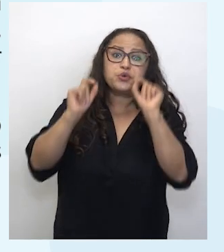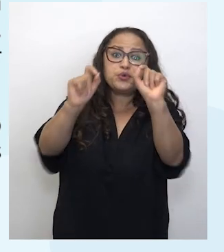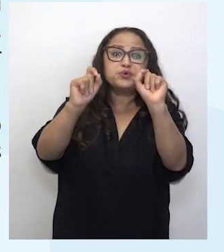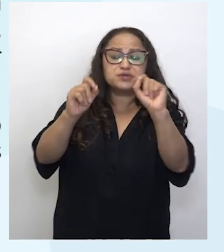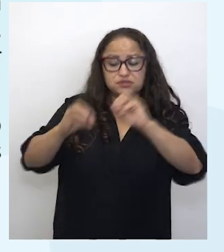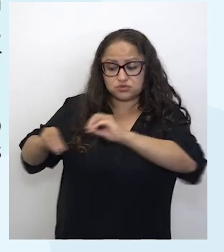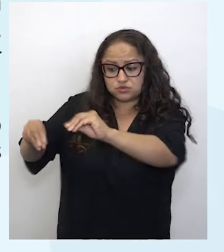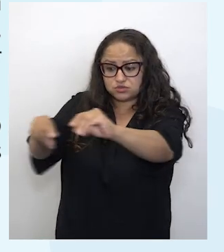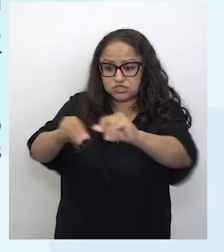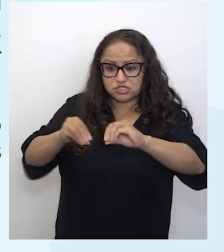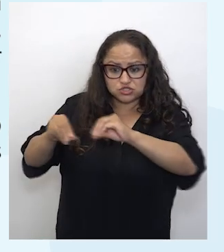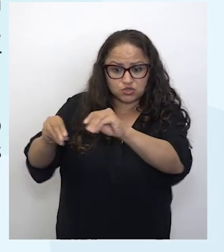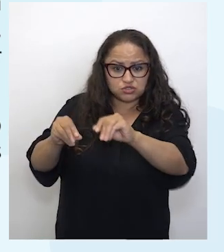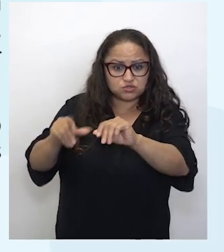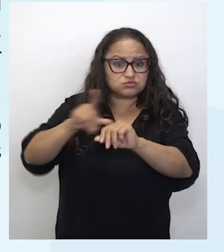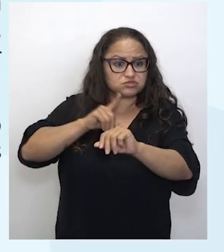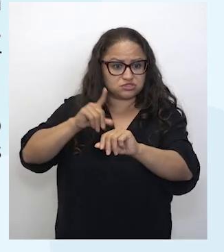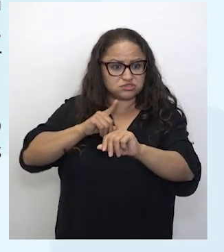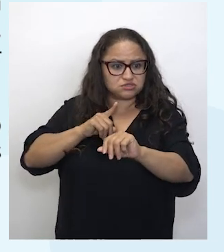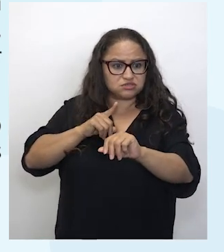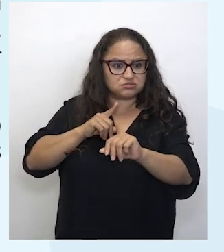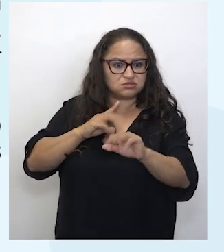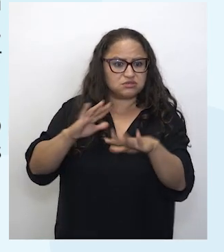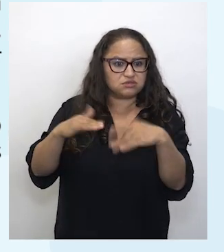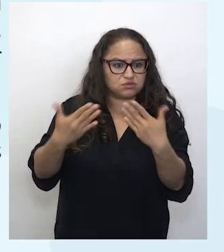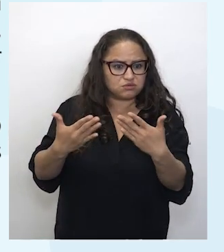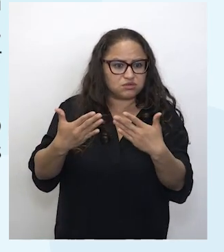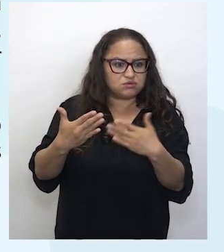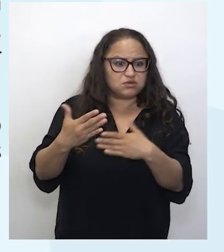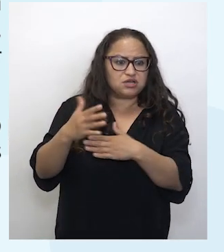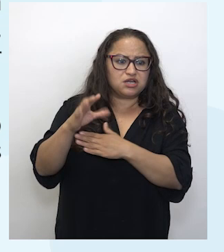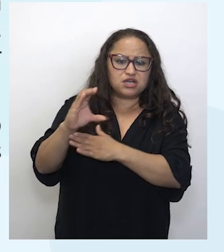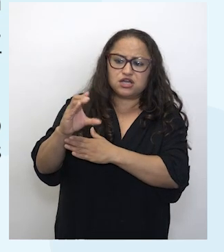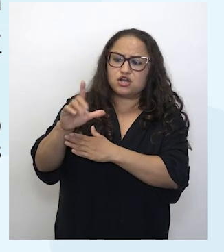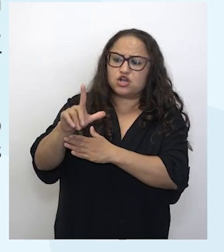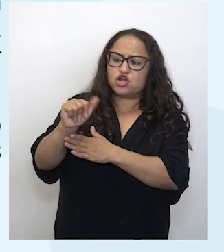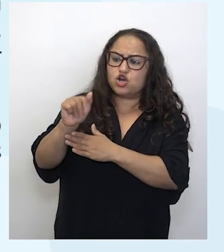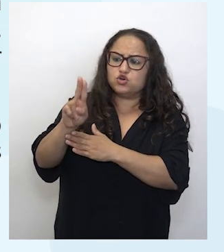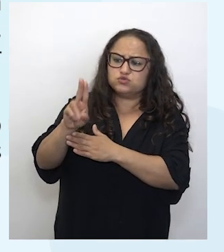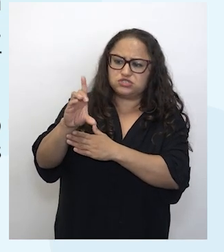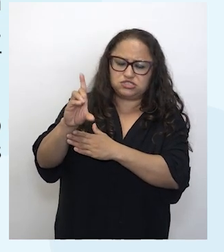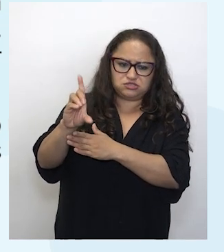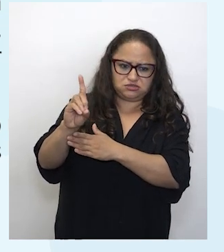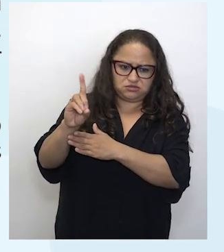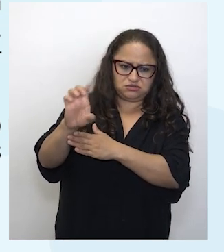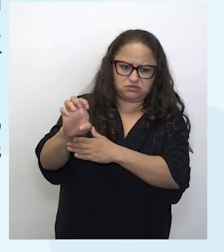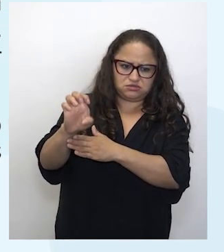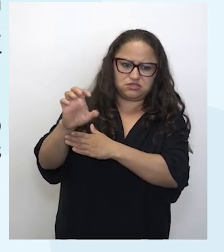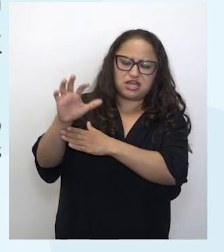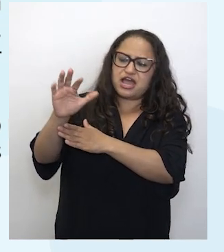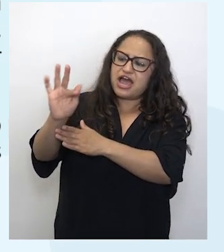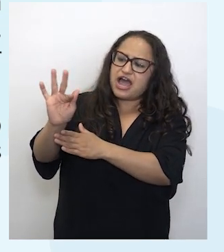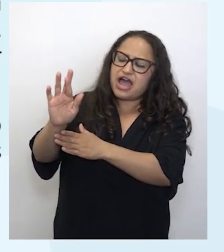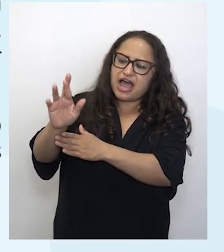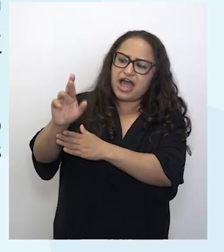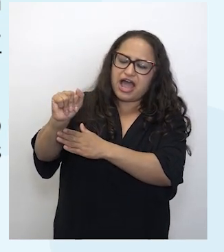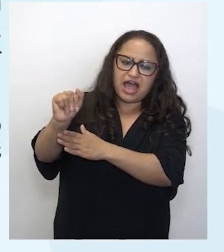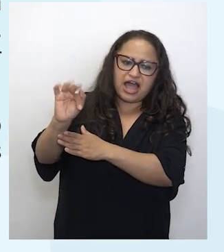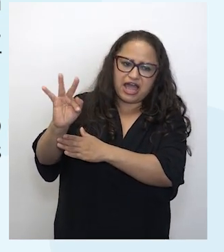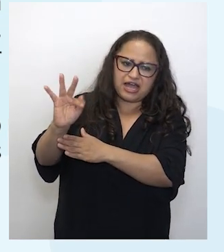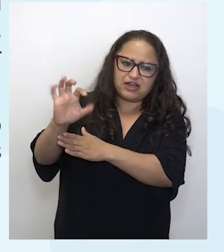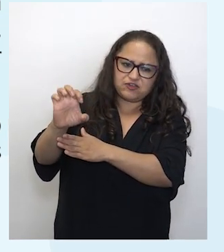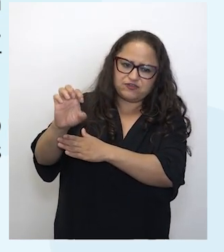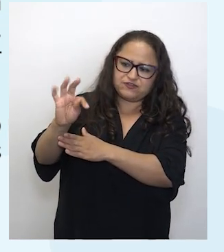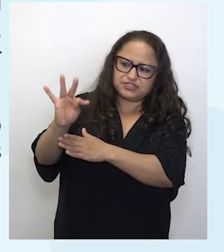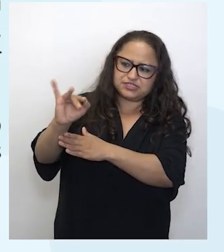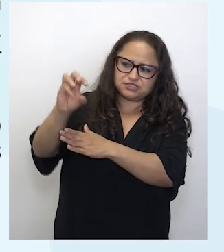por exemplo, para o Claude Raffestin, eu acho que é assim, se não for agora né? Que é um geógrafo, que para ele falou que o espaço,